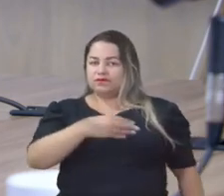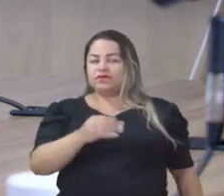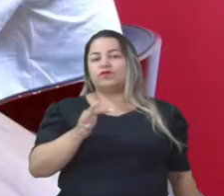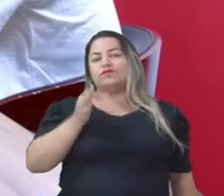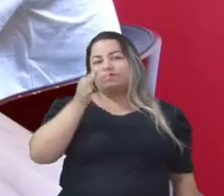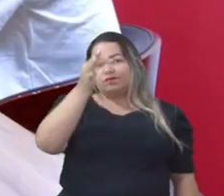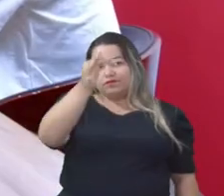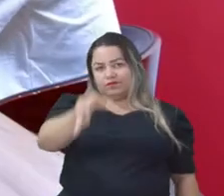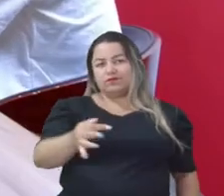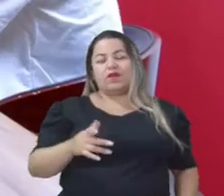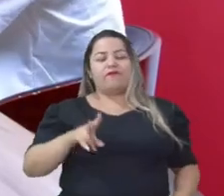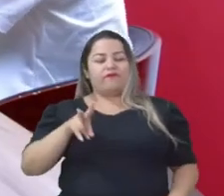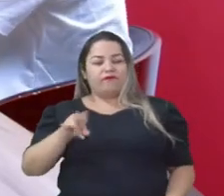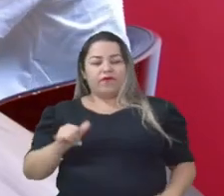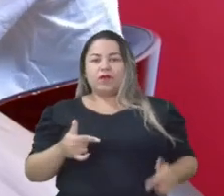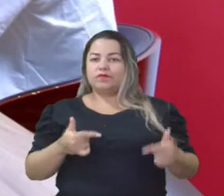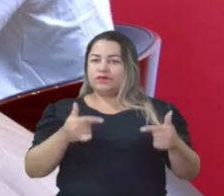para a luta.